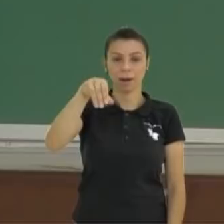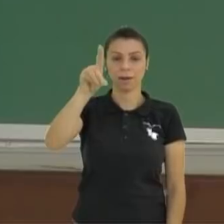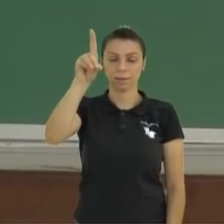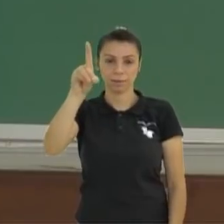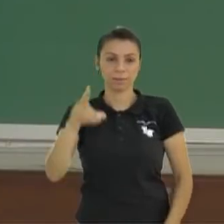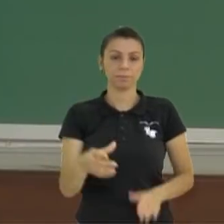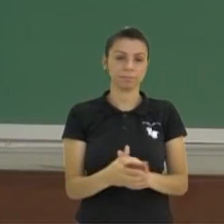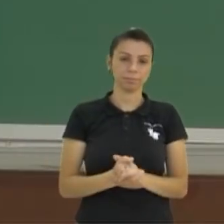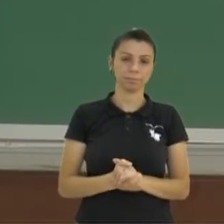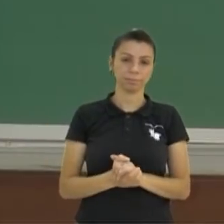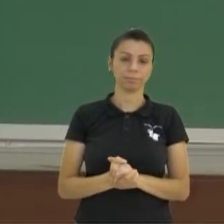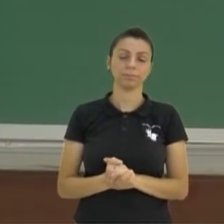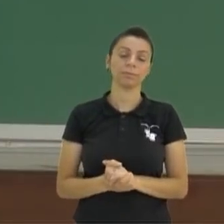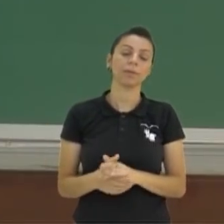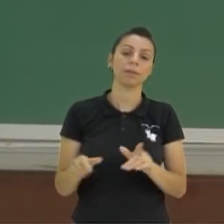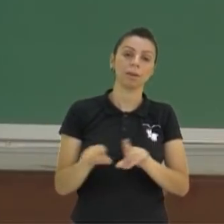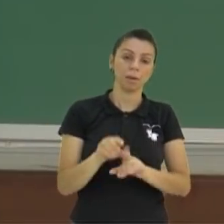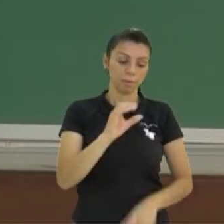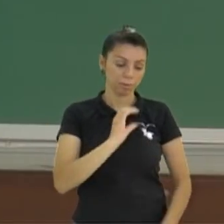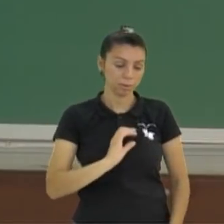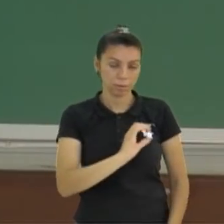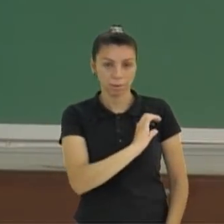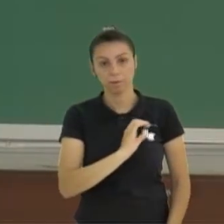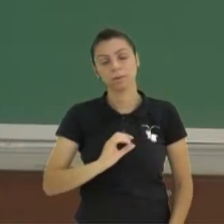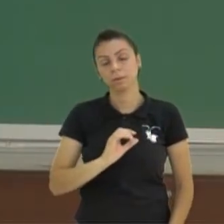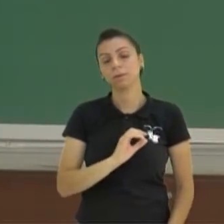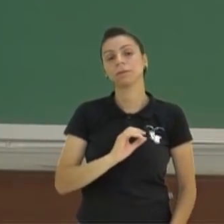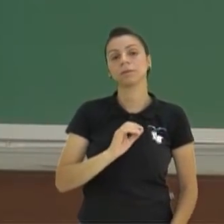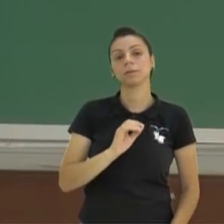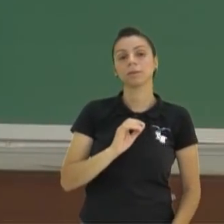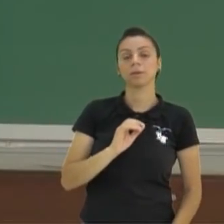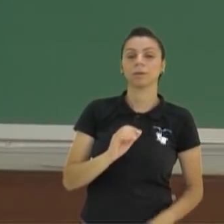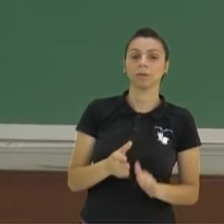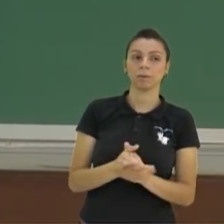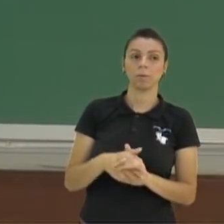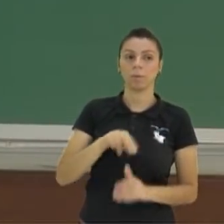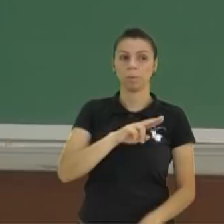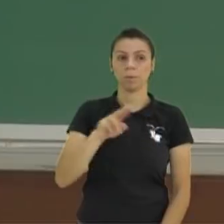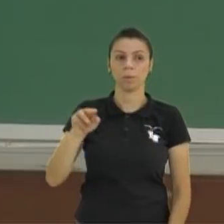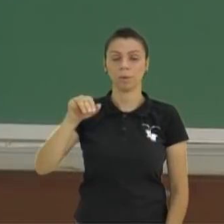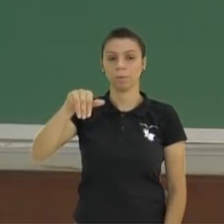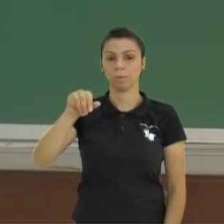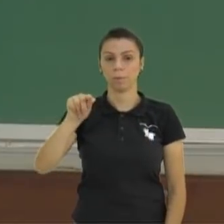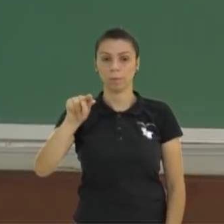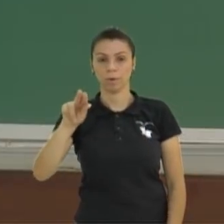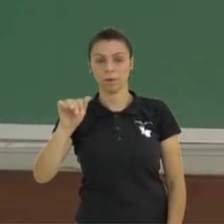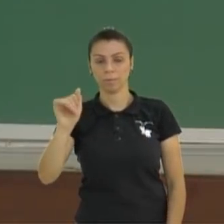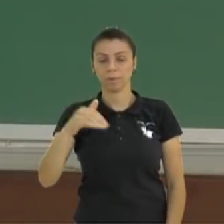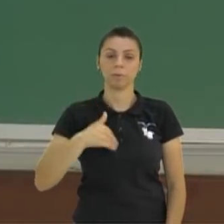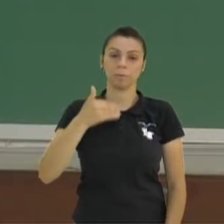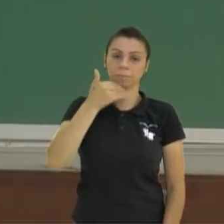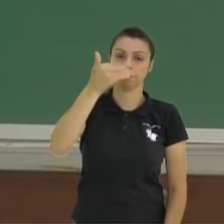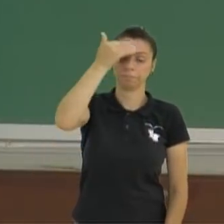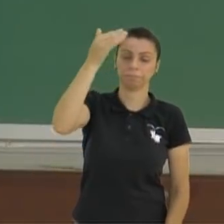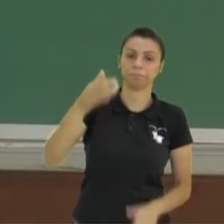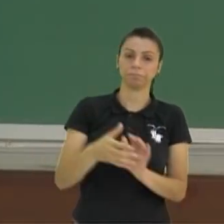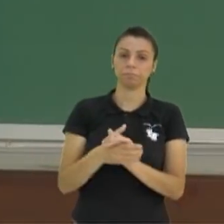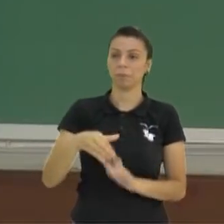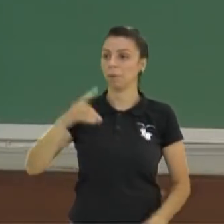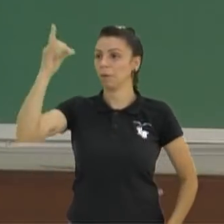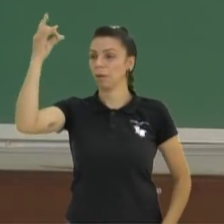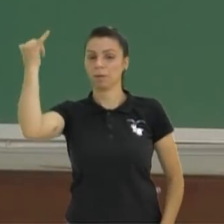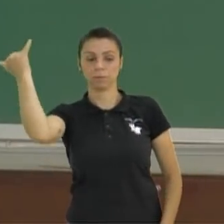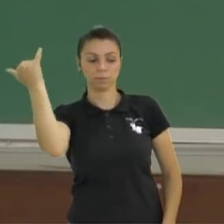os cristãos que atribuíram esse nome. Na verdade é Muhammad. Para os muçulmanos, a mensagem divina foi transmitida